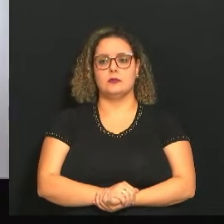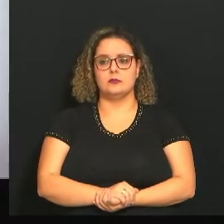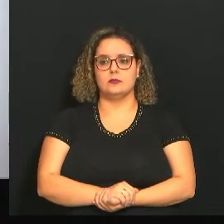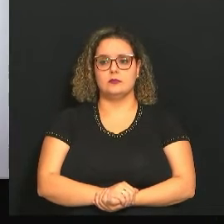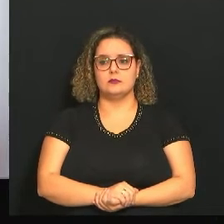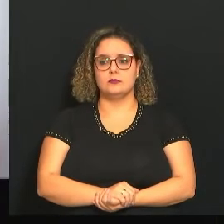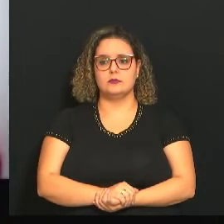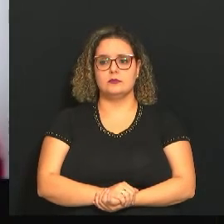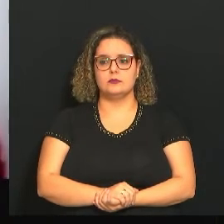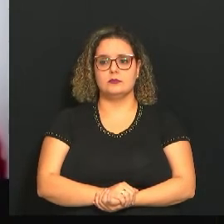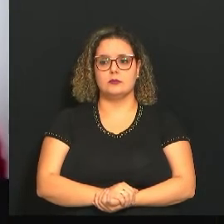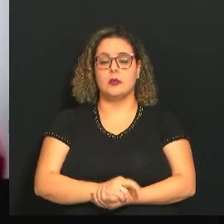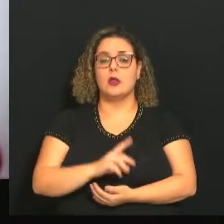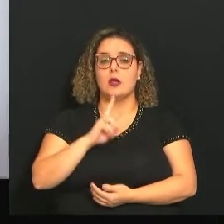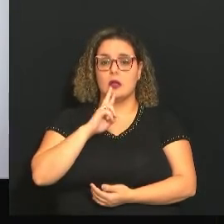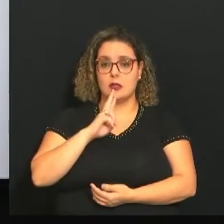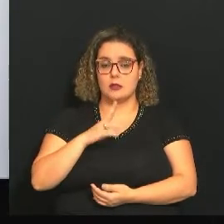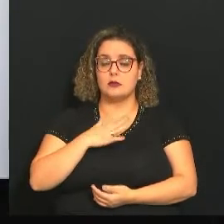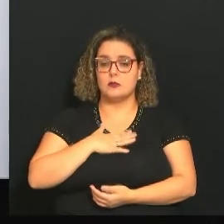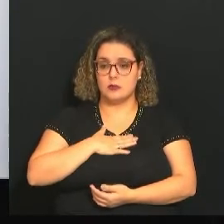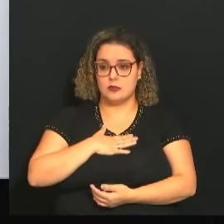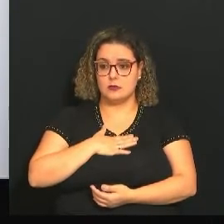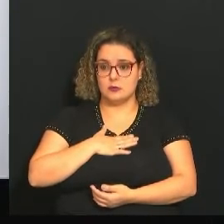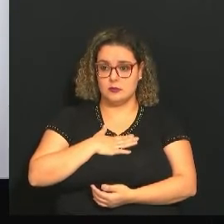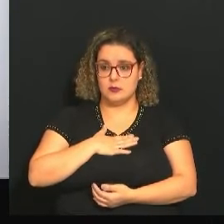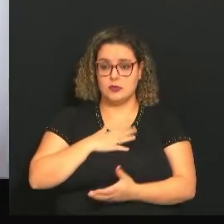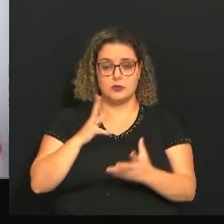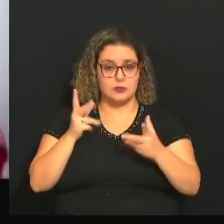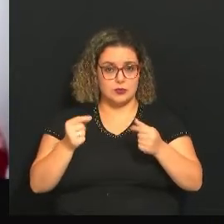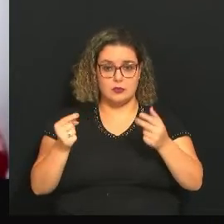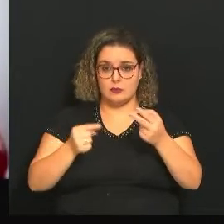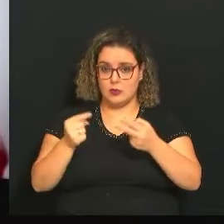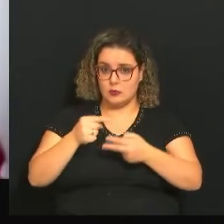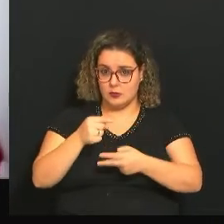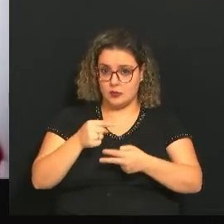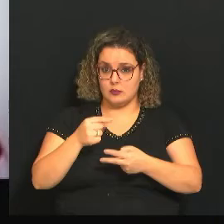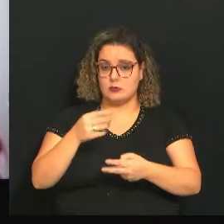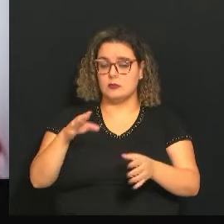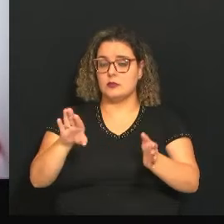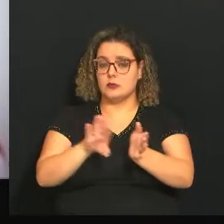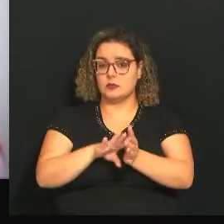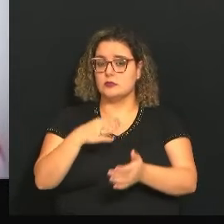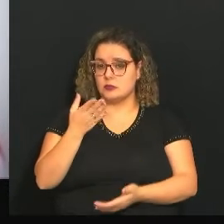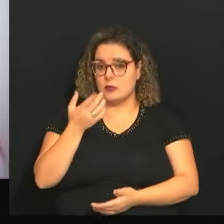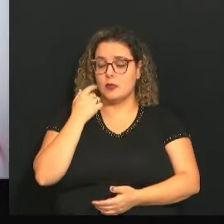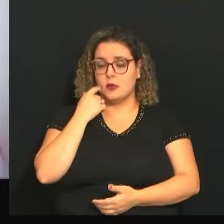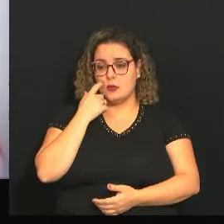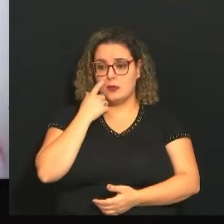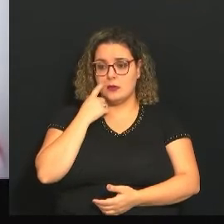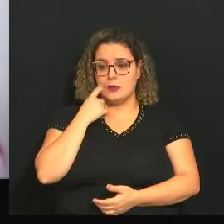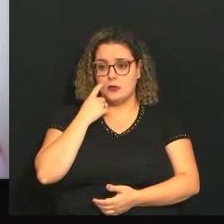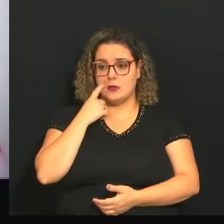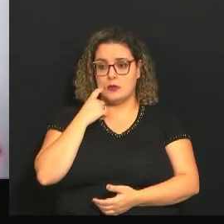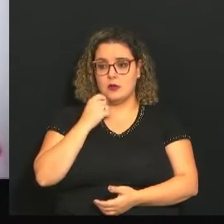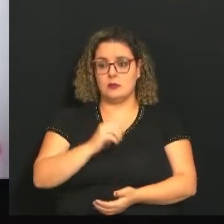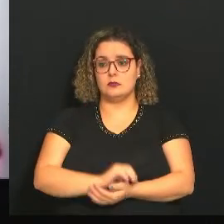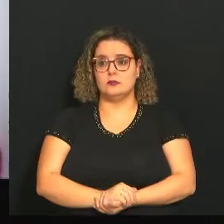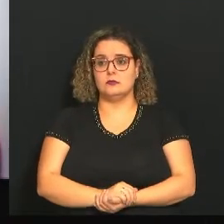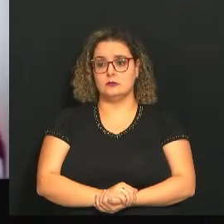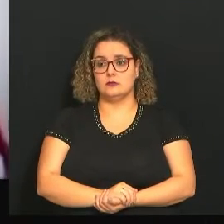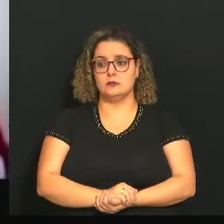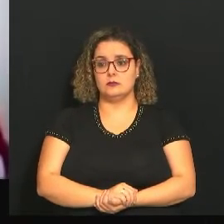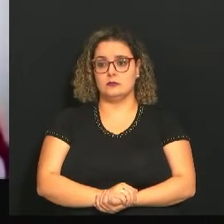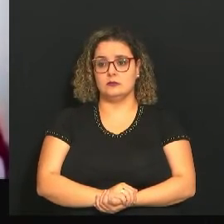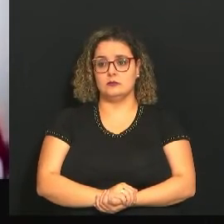as respostas para mim, de todas essas questões que chegaram aí, ela é